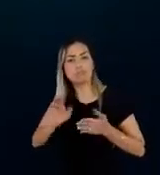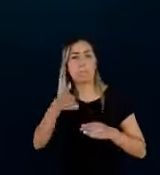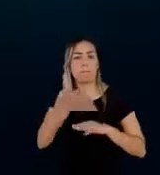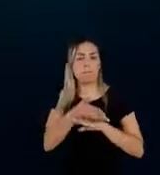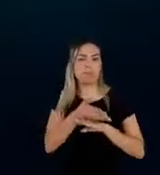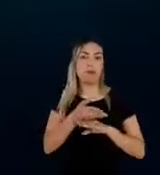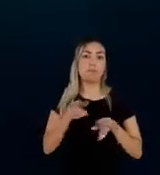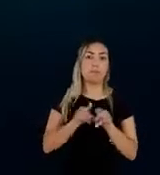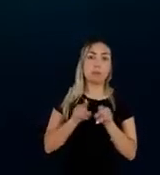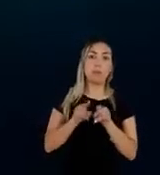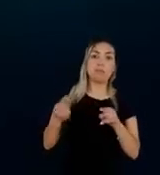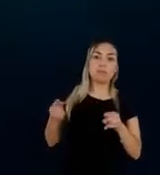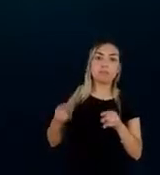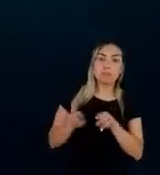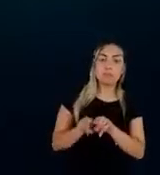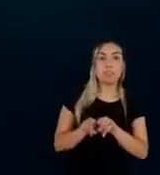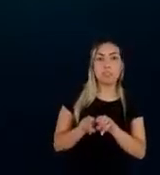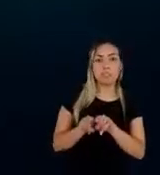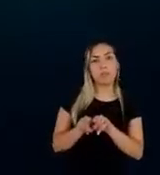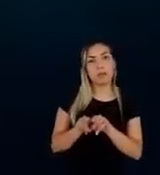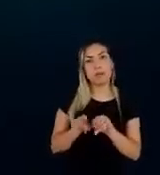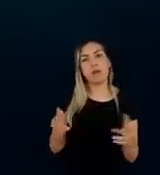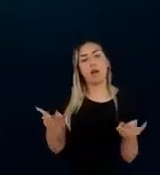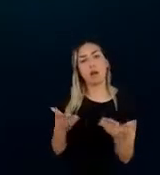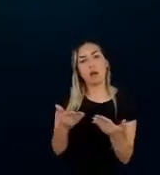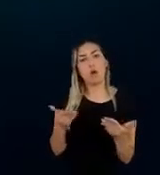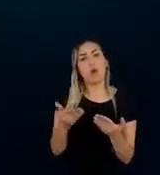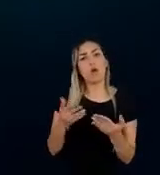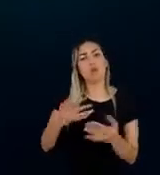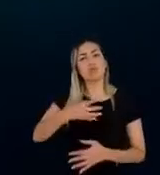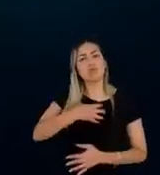parceria Embrapi, também como uma forma de